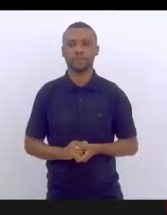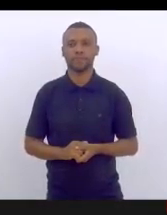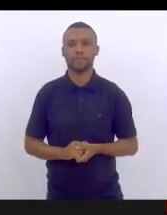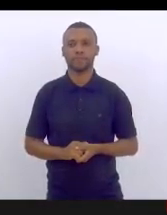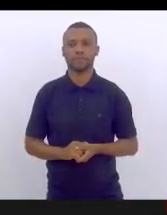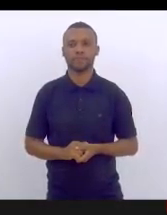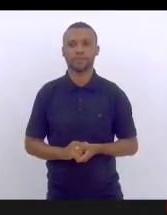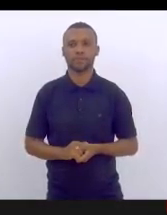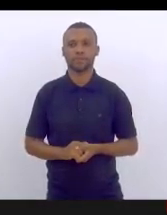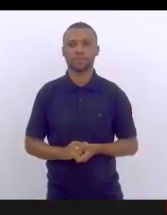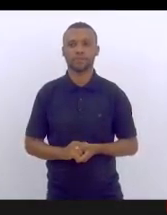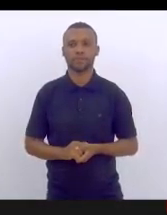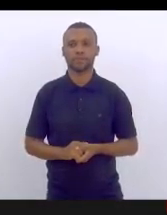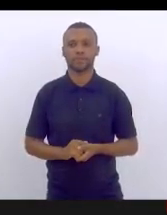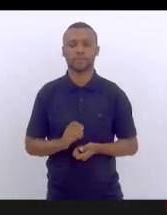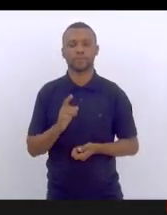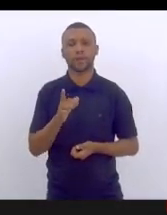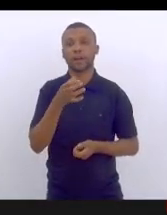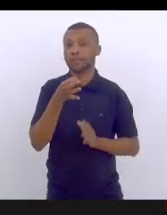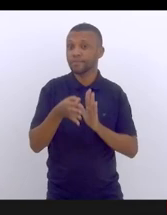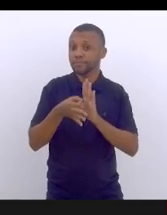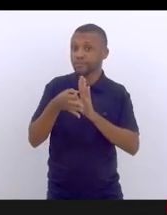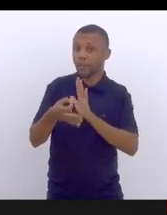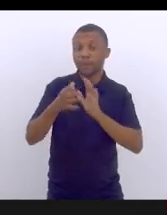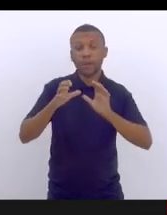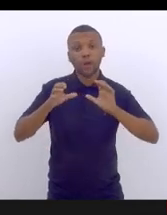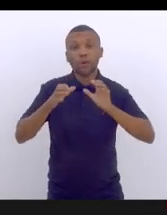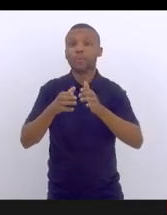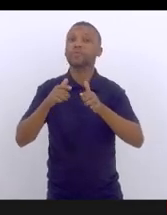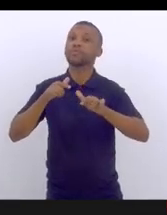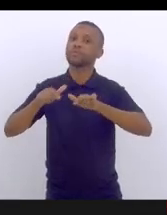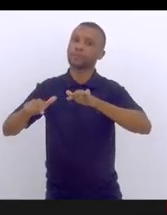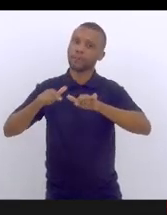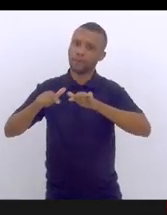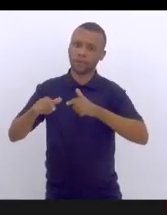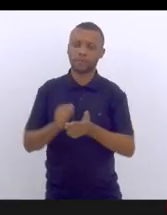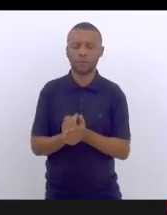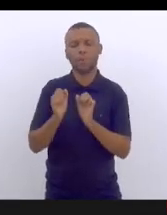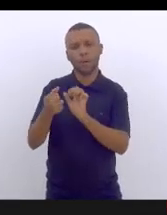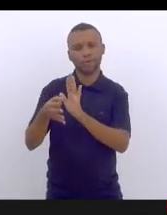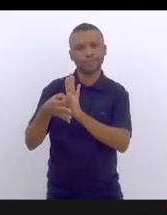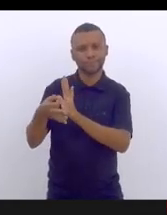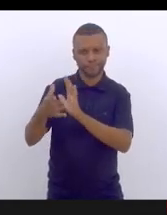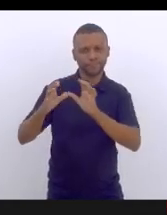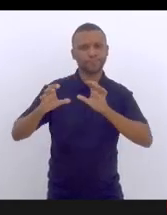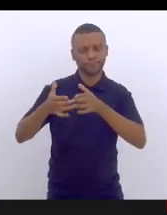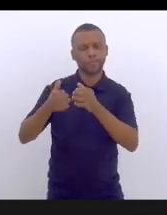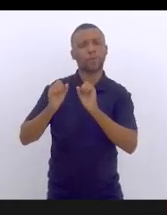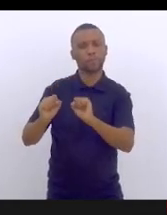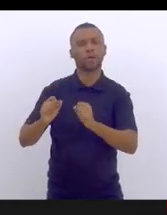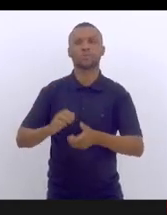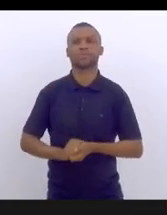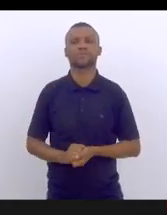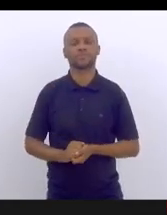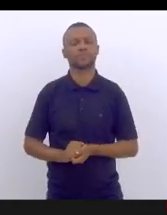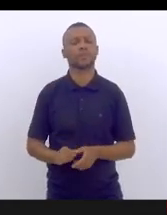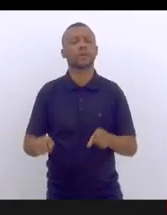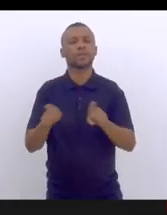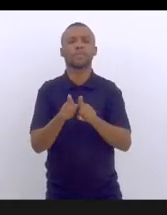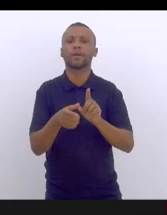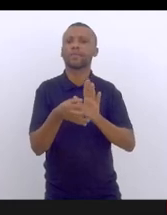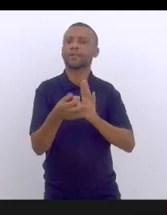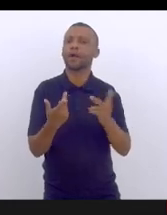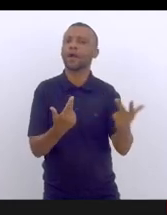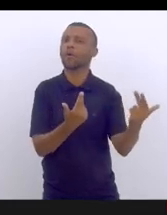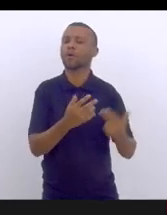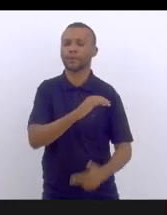Eu ia dar o parecer pela Comissão de Trabalho. Pode emitir, deputado. Pode emitir, deputado. É acompanhando o parecer da